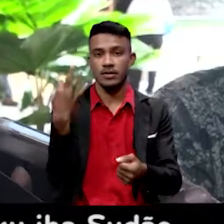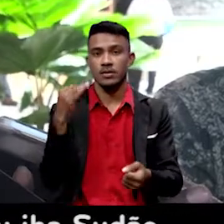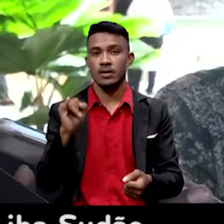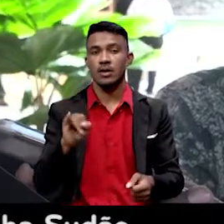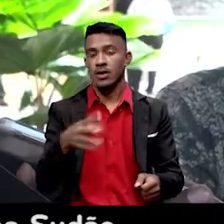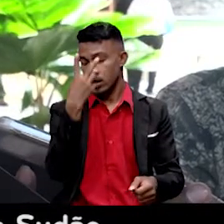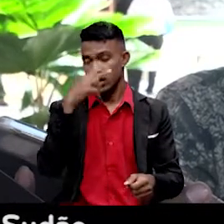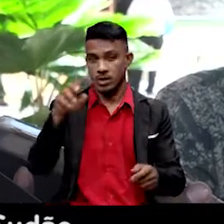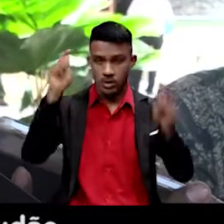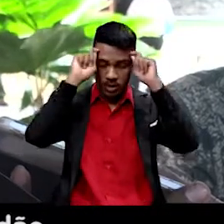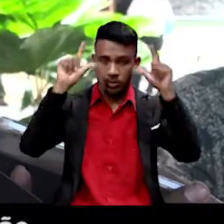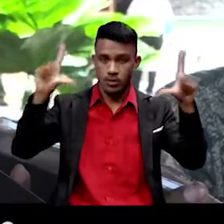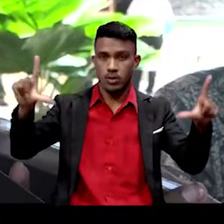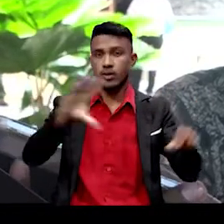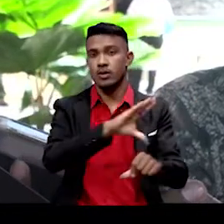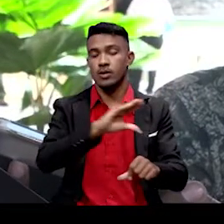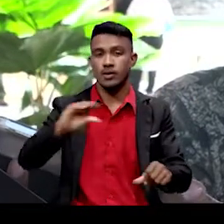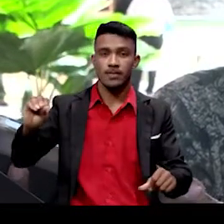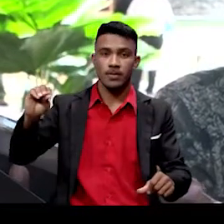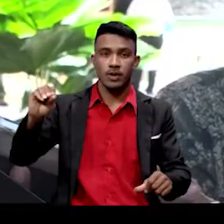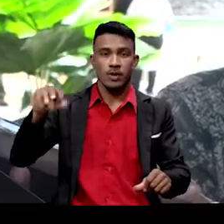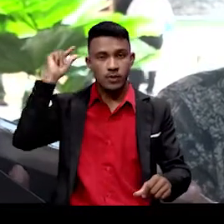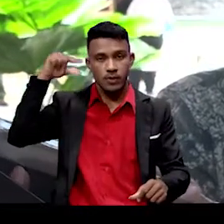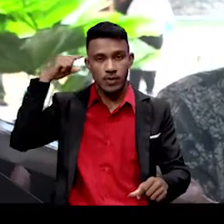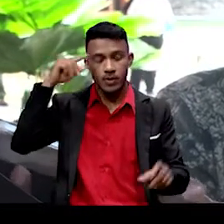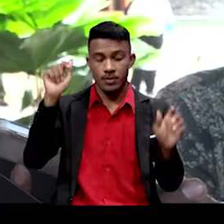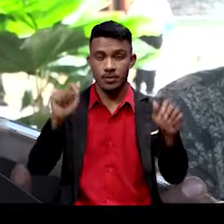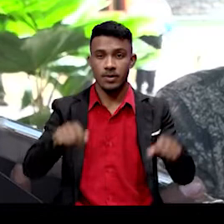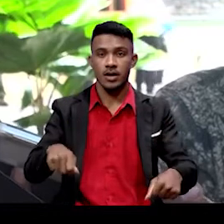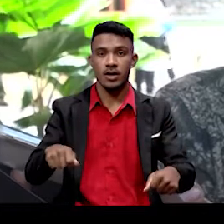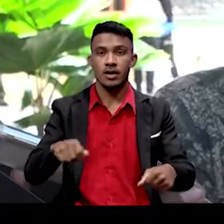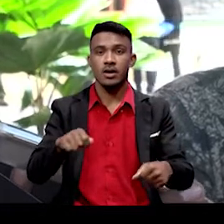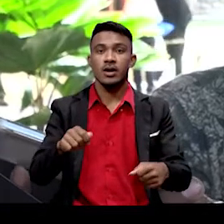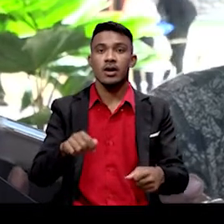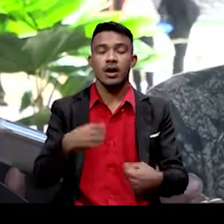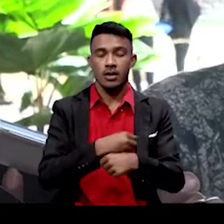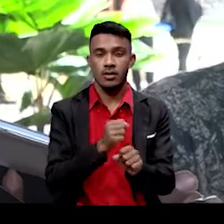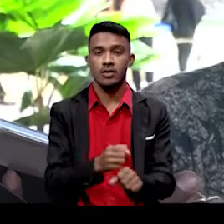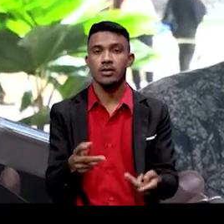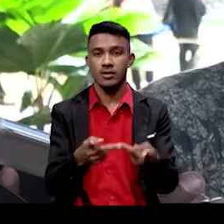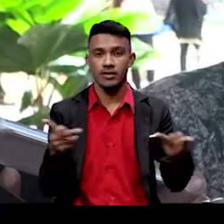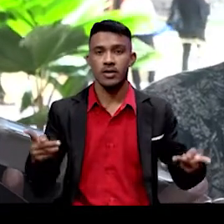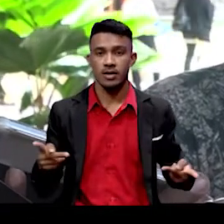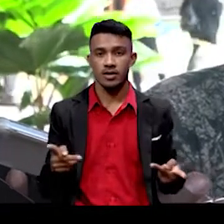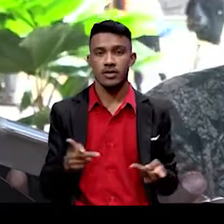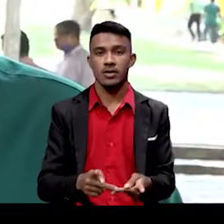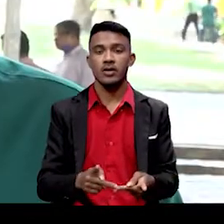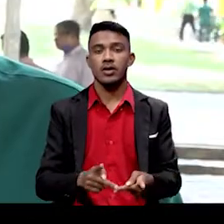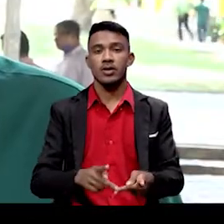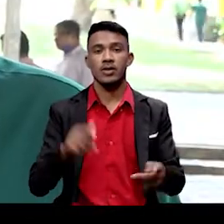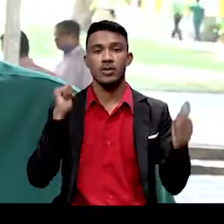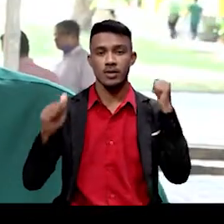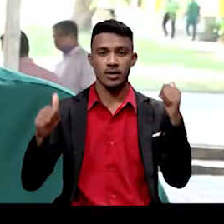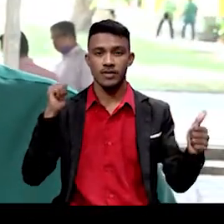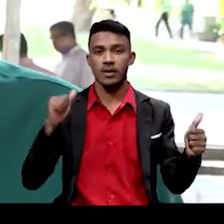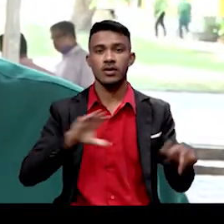timor governo bele aproveita atu halo investimento hera ilar na makasli ho obra ser ne be maka bele halo ita